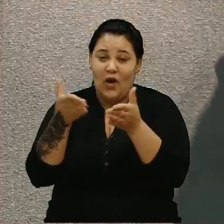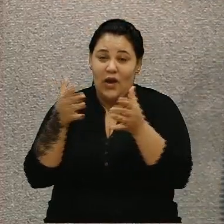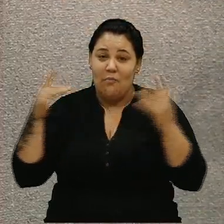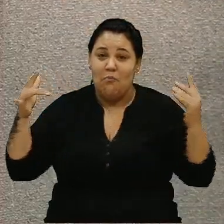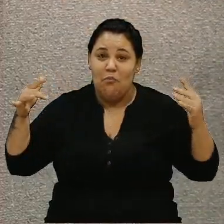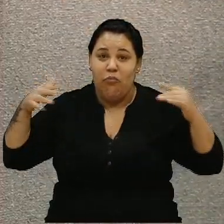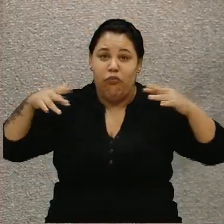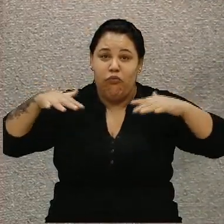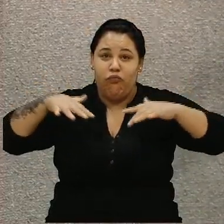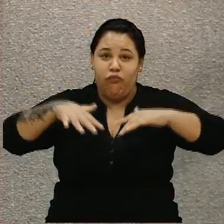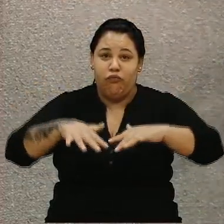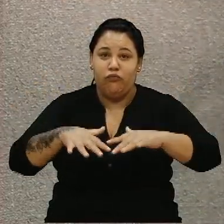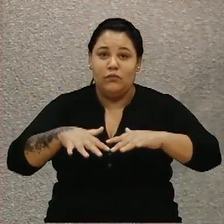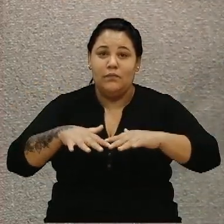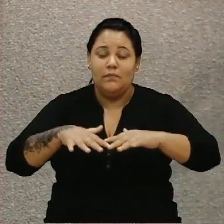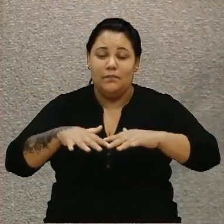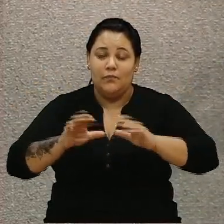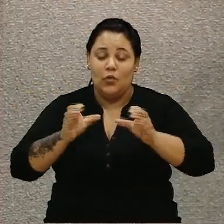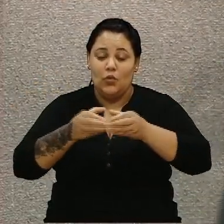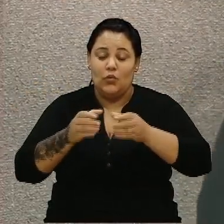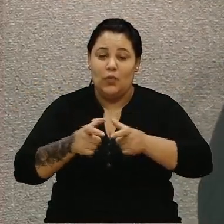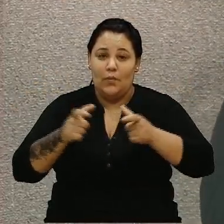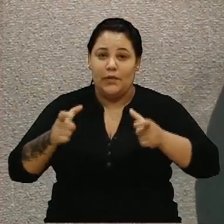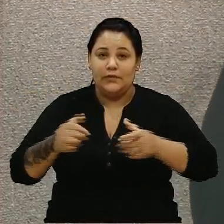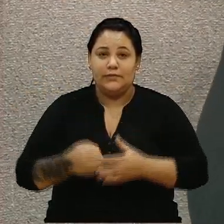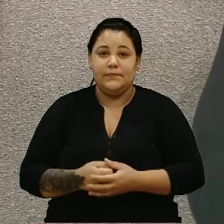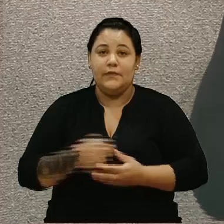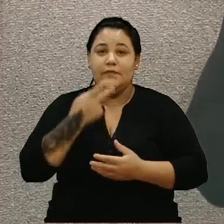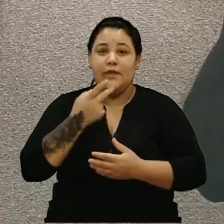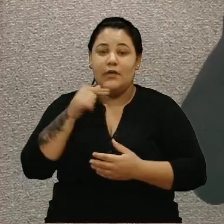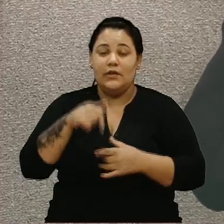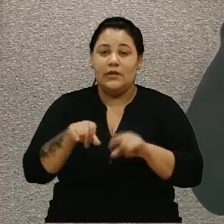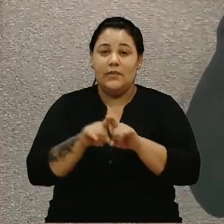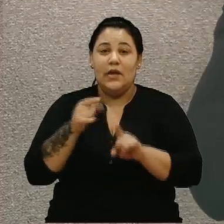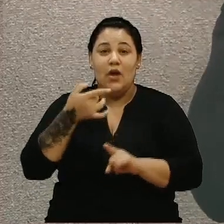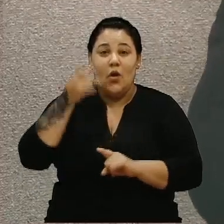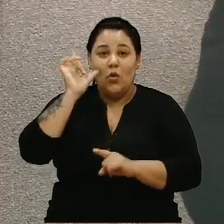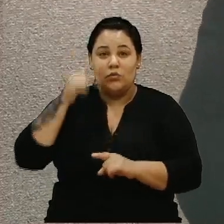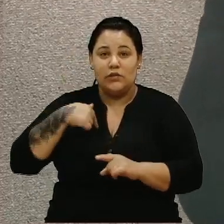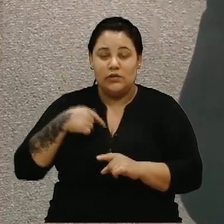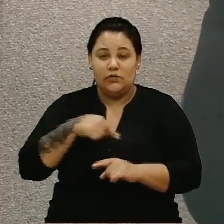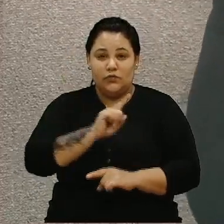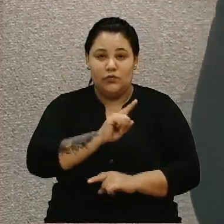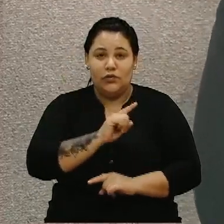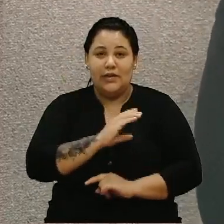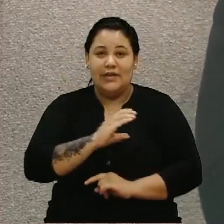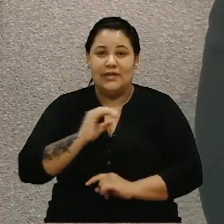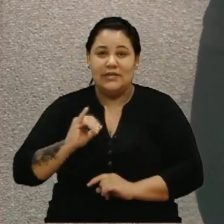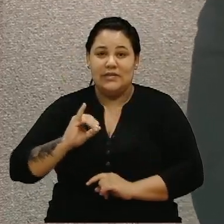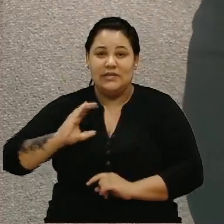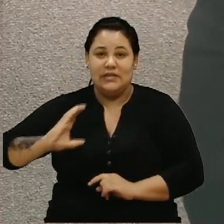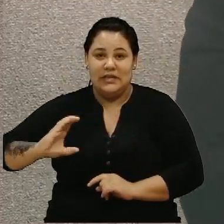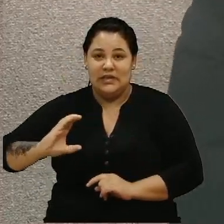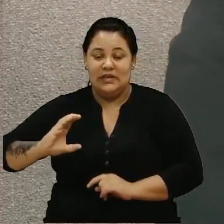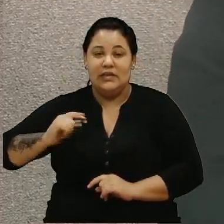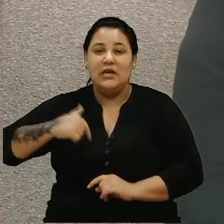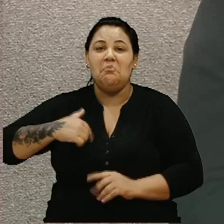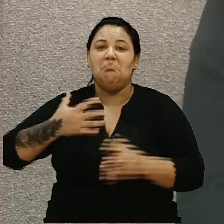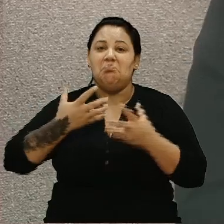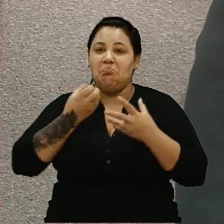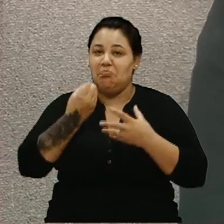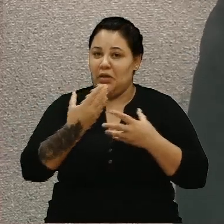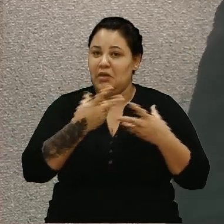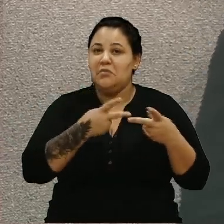mais ainda. Trago aqui, ontem eu fui na SIC, fui muito bem recebido pelo